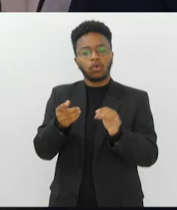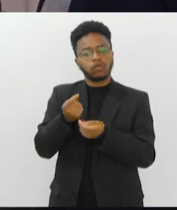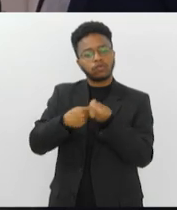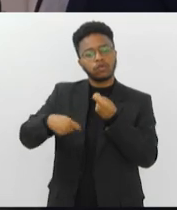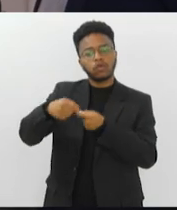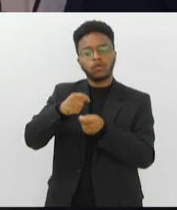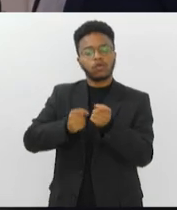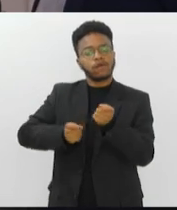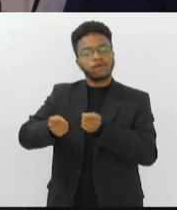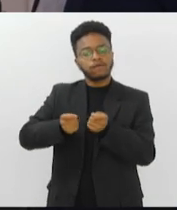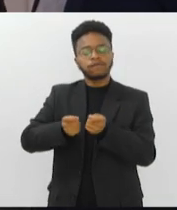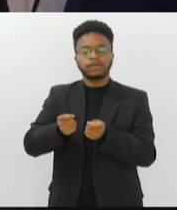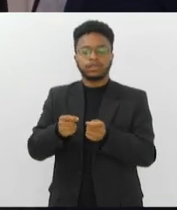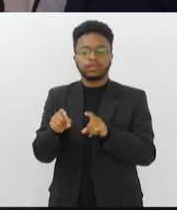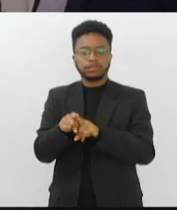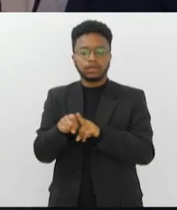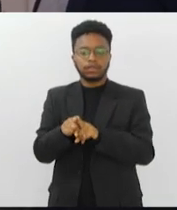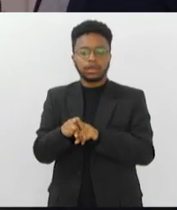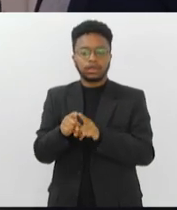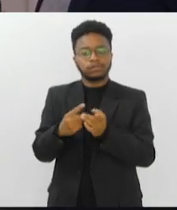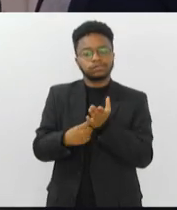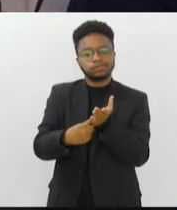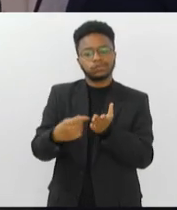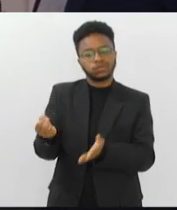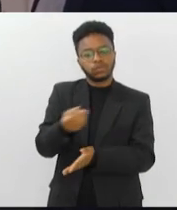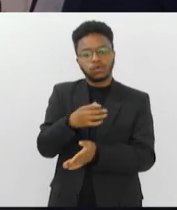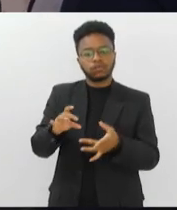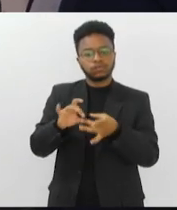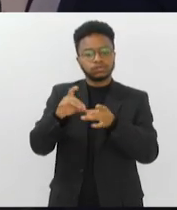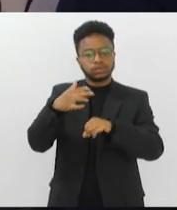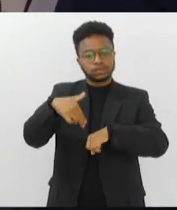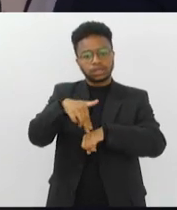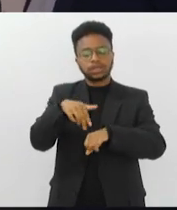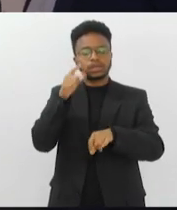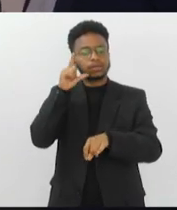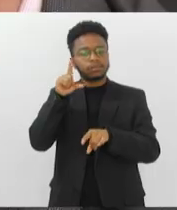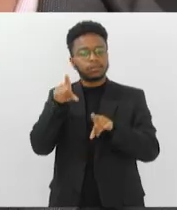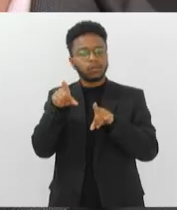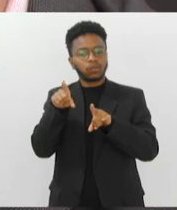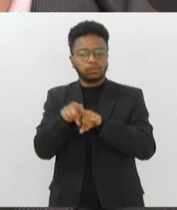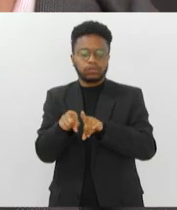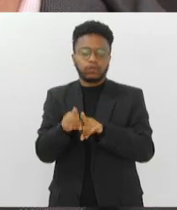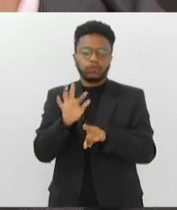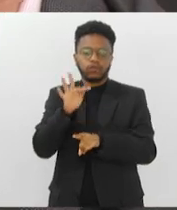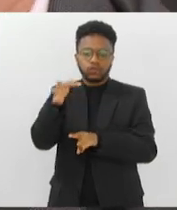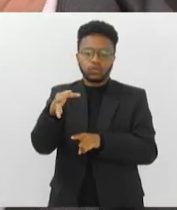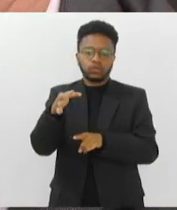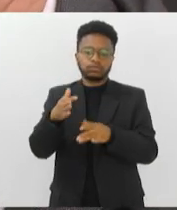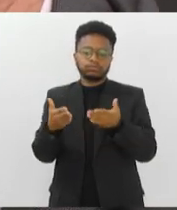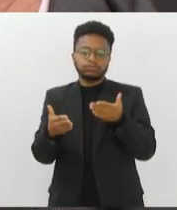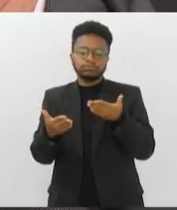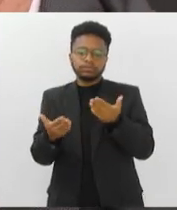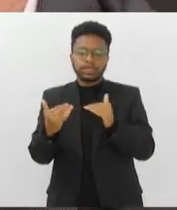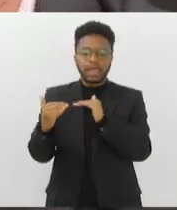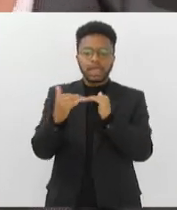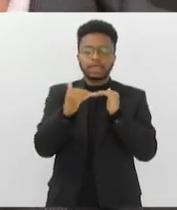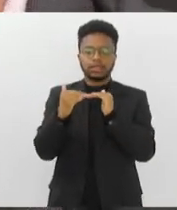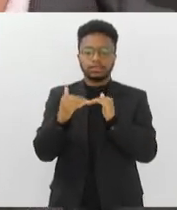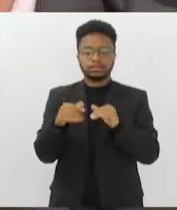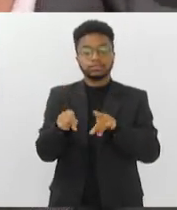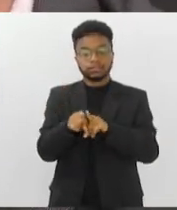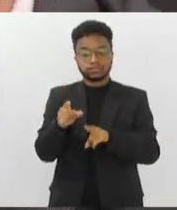refinanciamento, um novo pacto com a União, e a gente possa equilibrar essas contas no futuro. O deputado Luiz Paulo ainda lembrou que